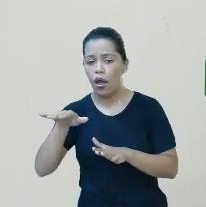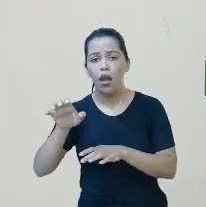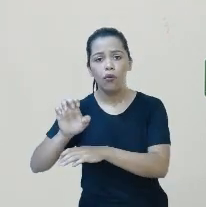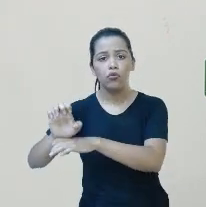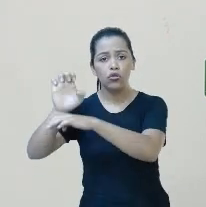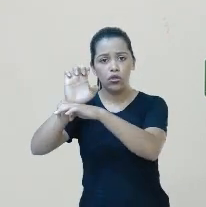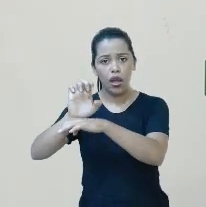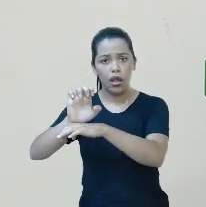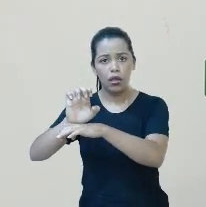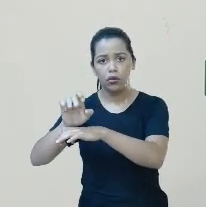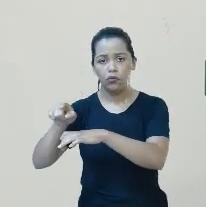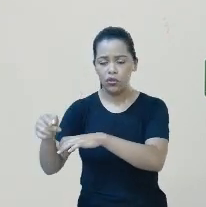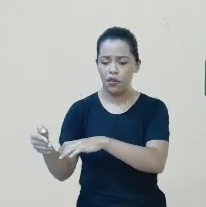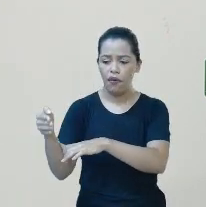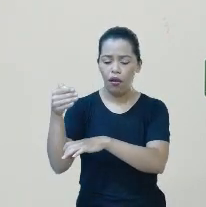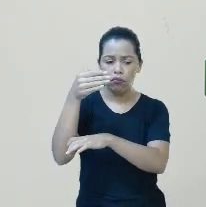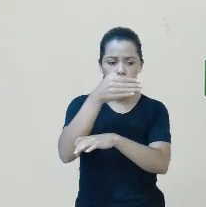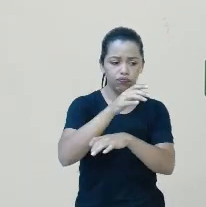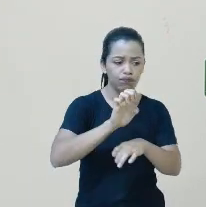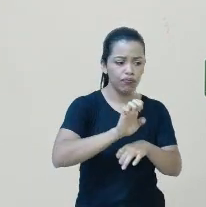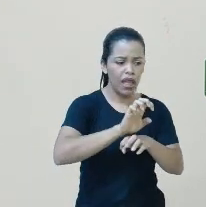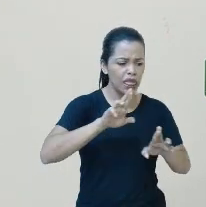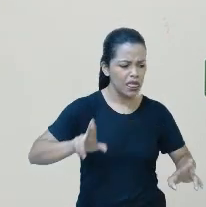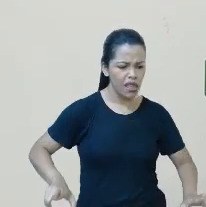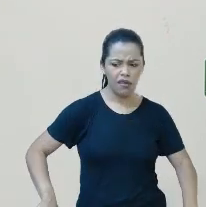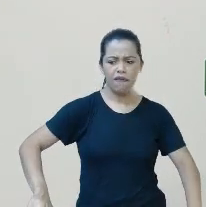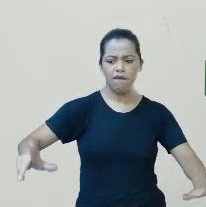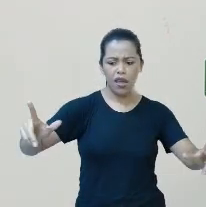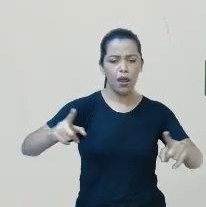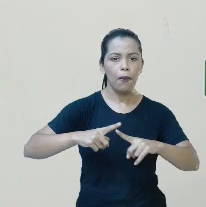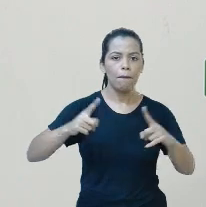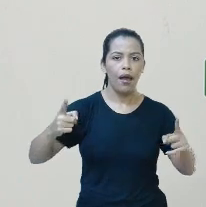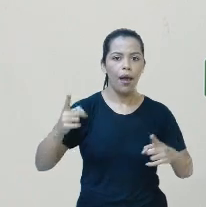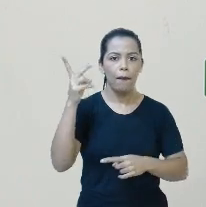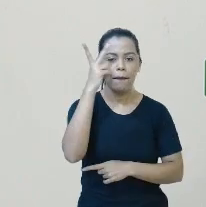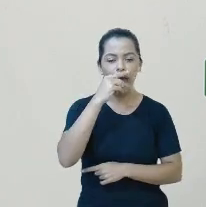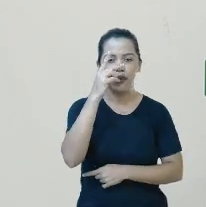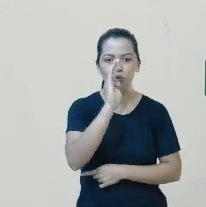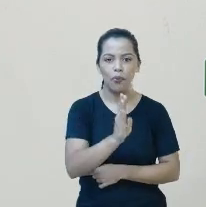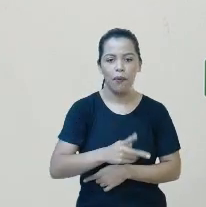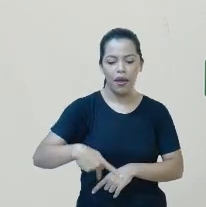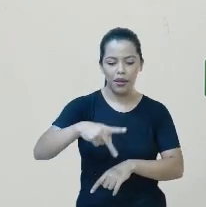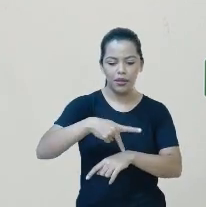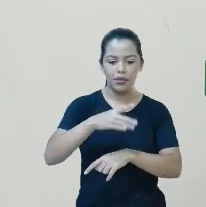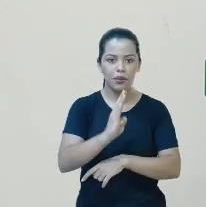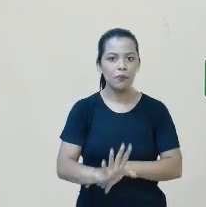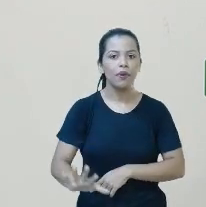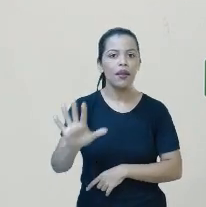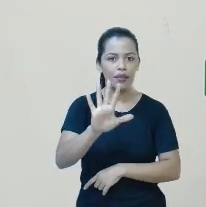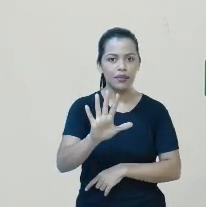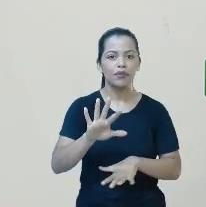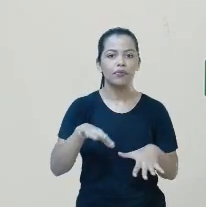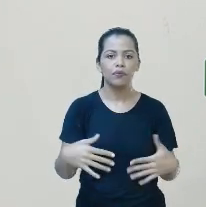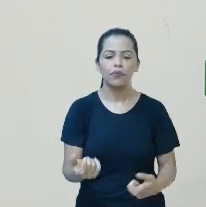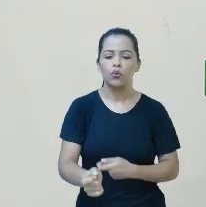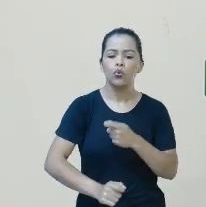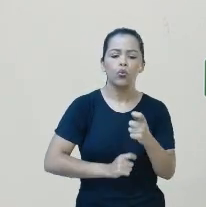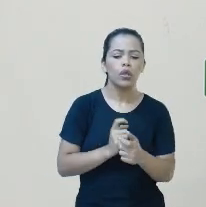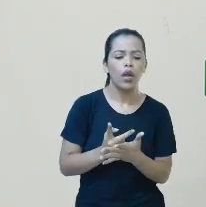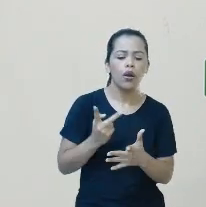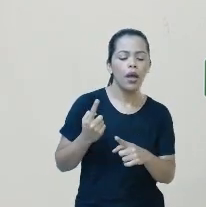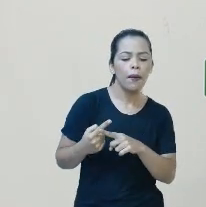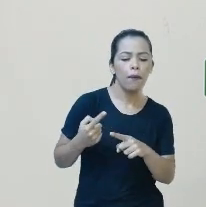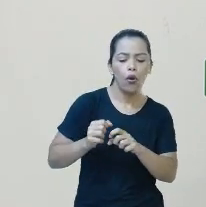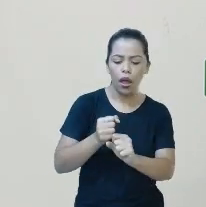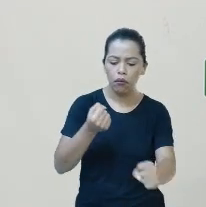em outro lugar do mundo, mas está dentro do Brasil. Então, vamos ver hoje o que acarreta, né, essa extensão, as